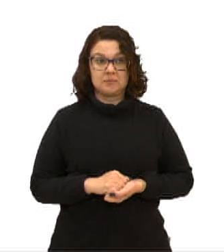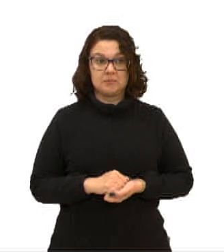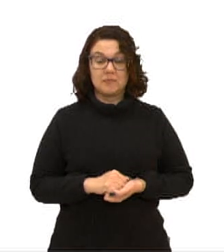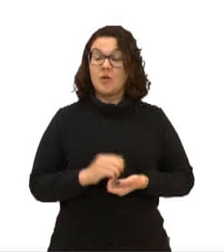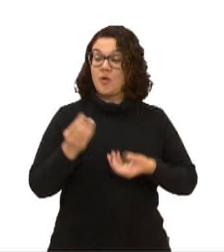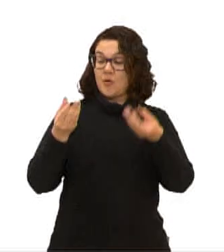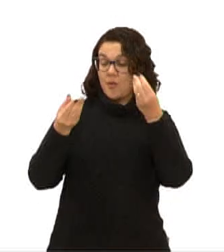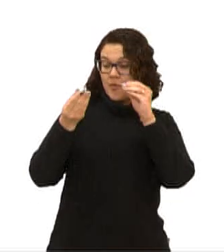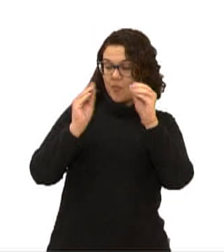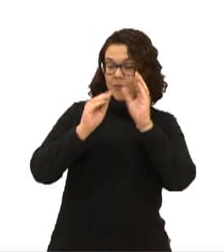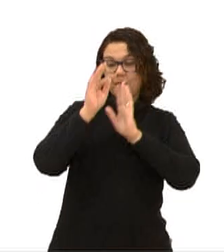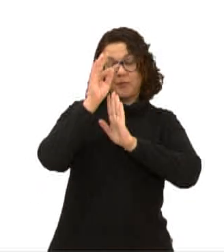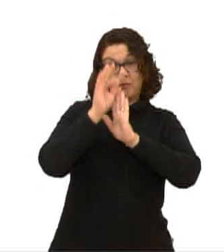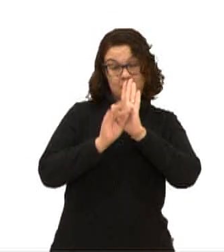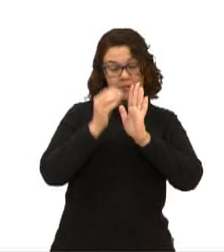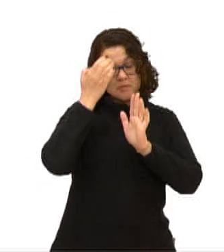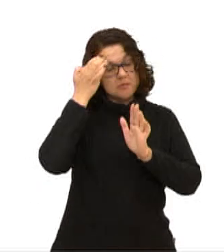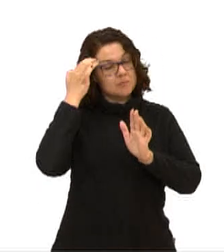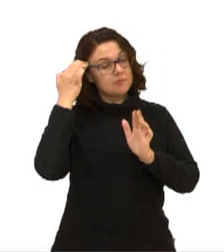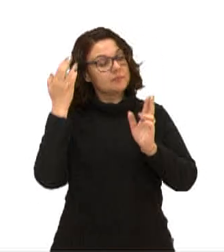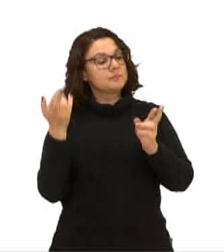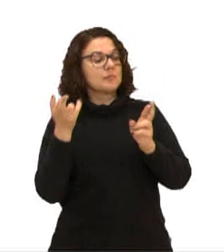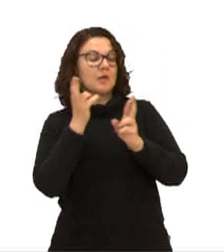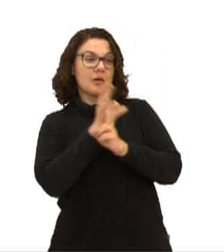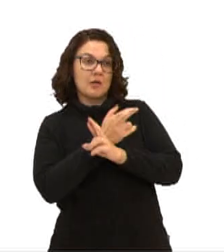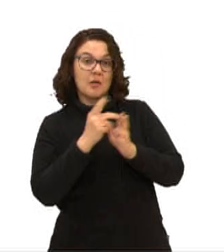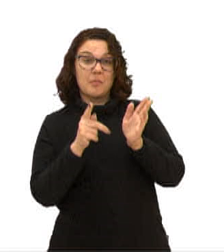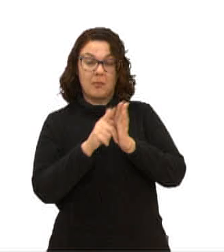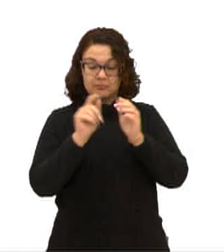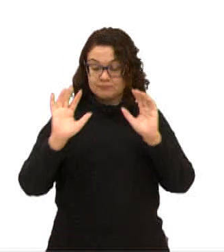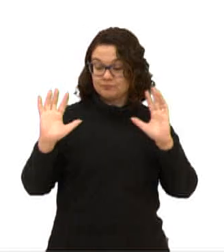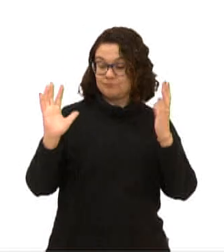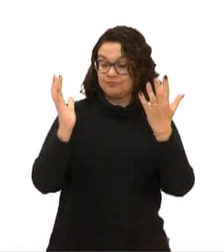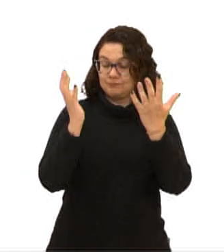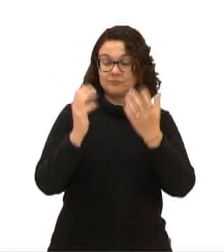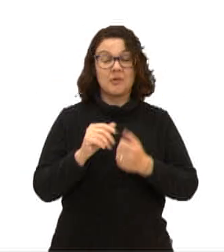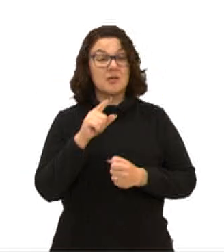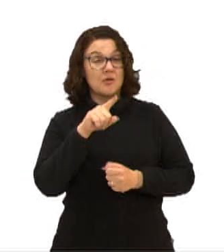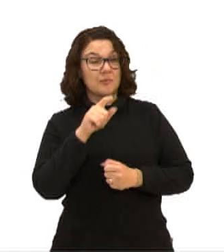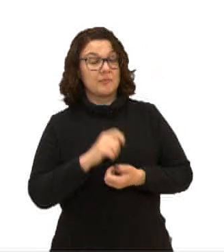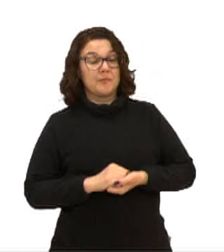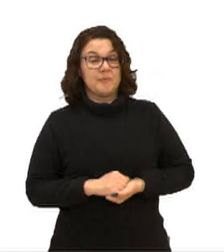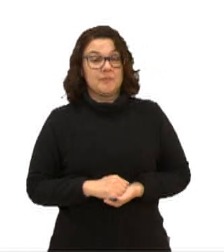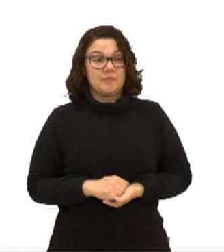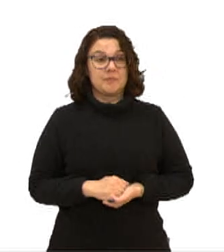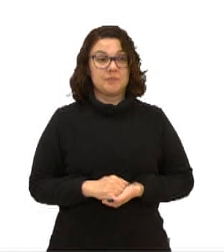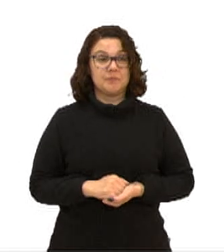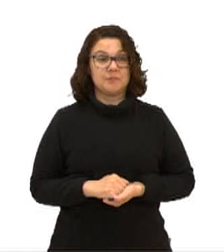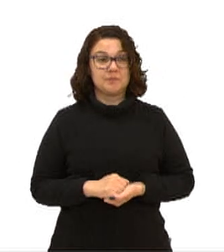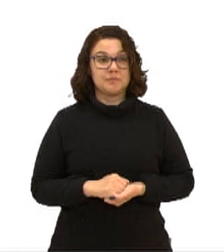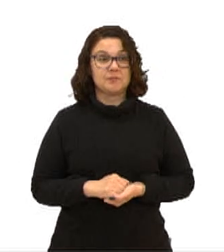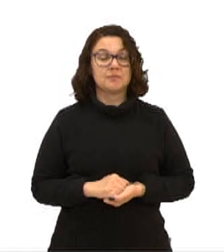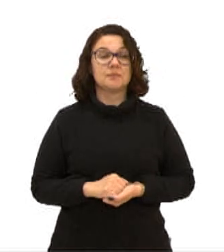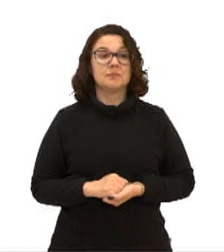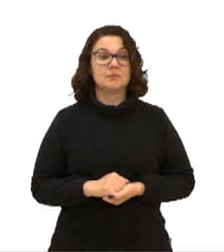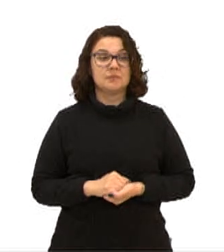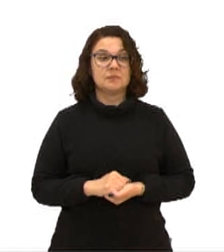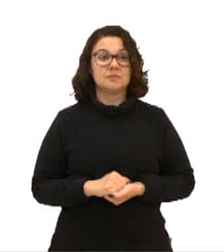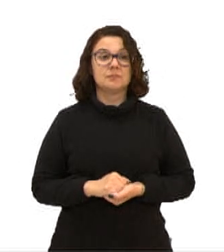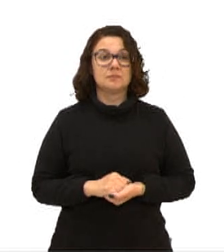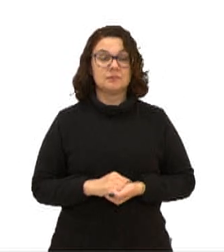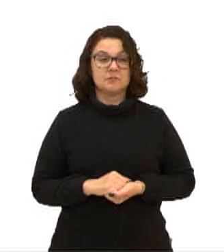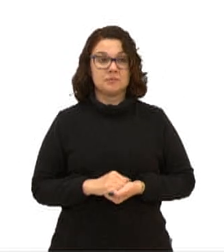coloquei ali um textinho que se relaciona um pouco com o meio ambiente. Se é possível, temos que ir a